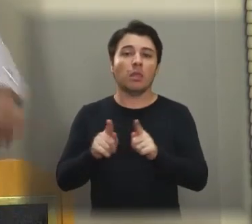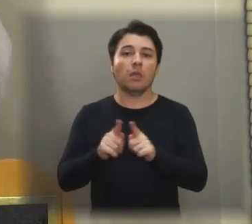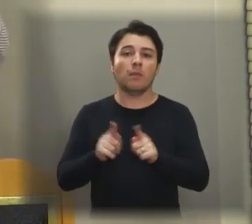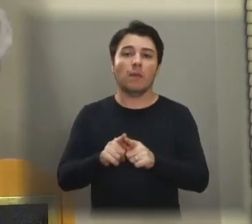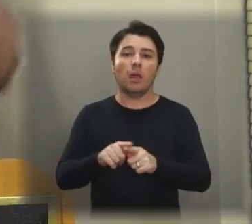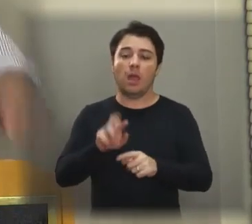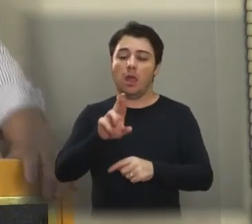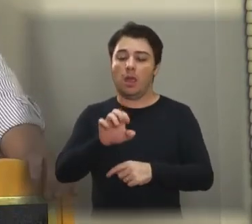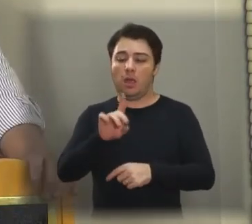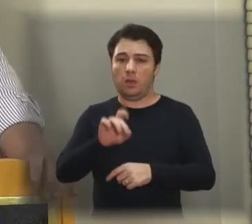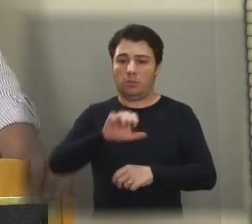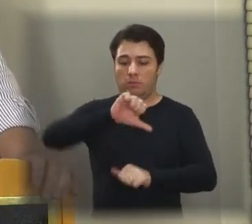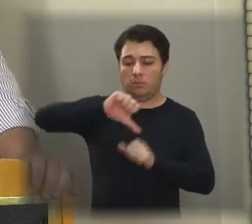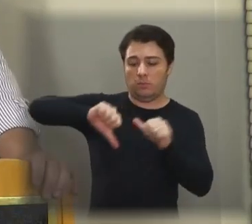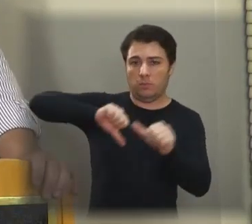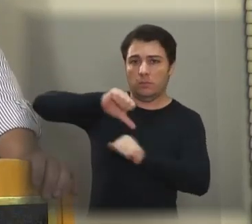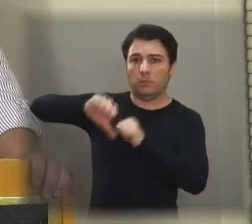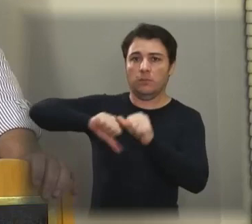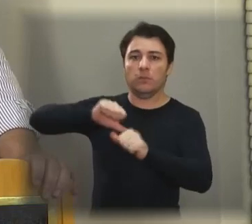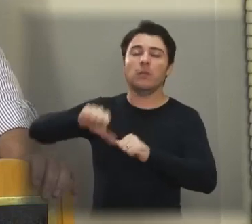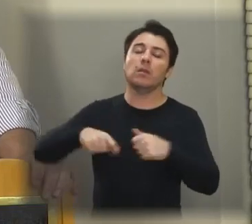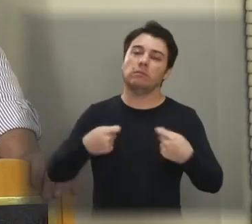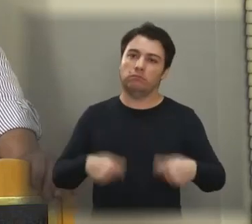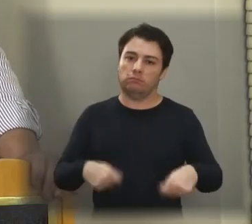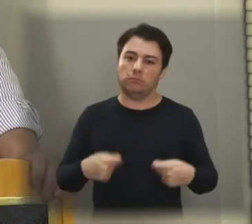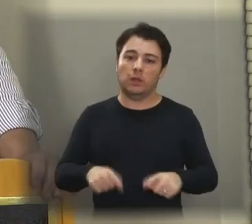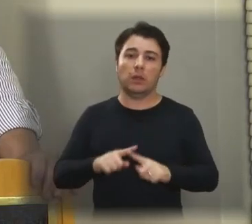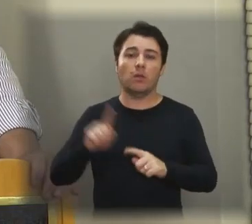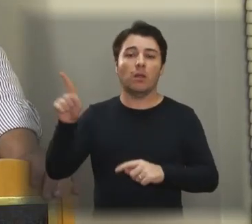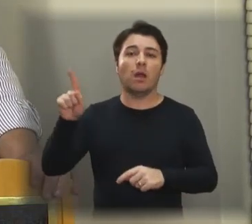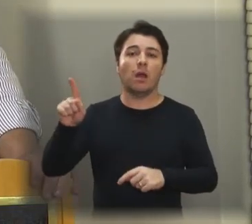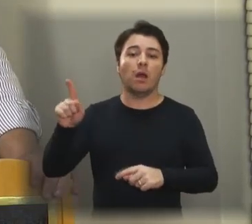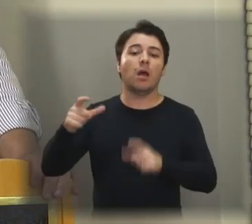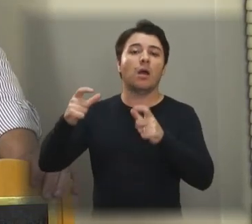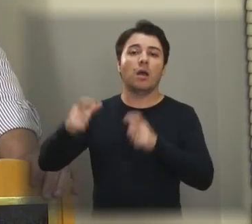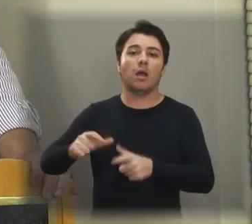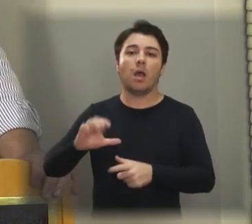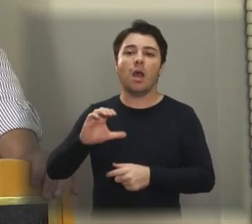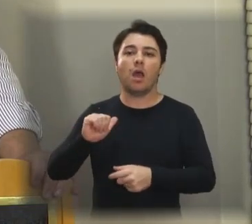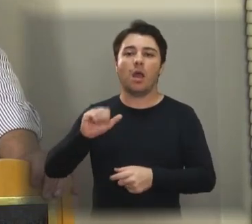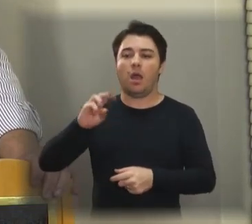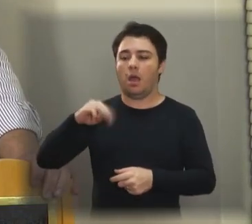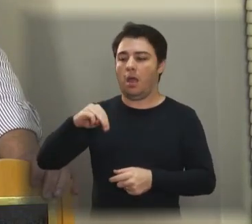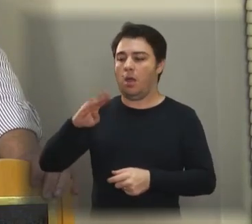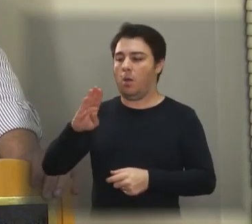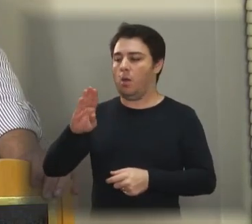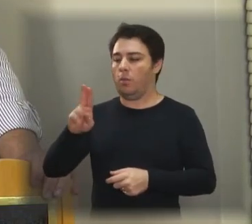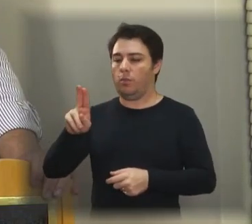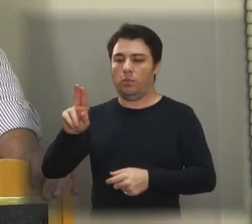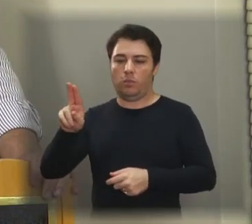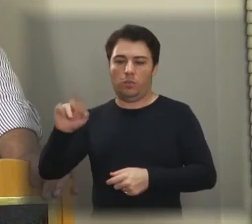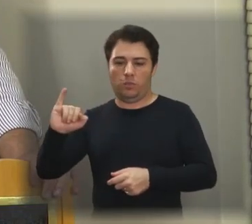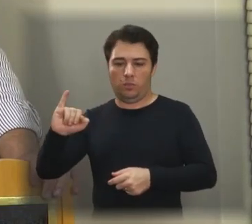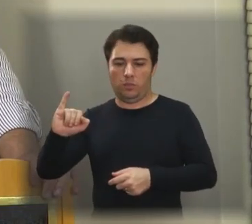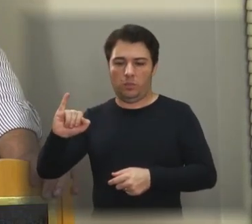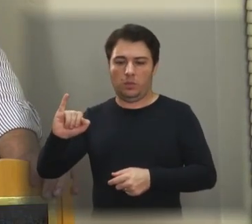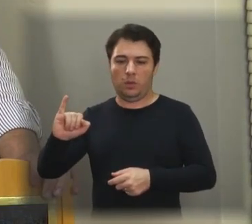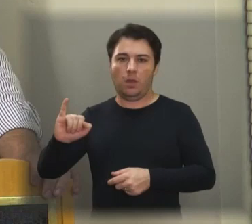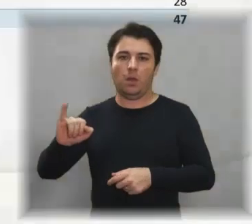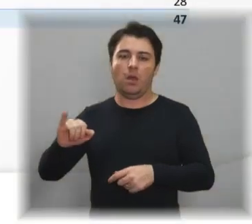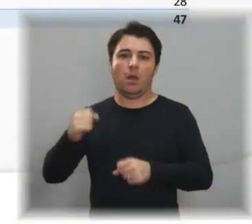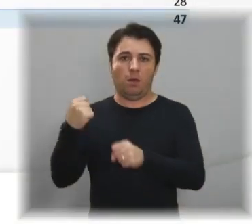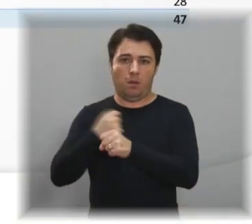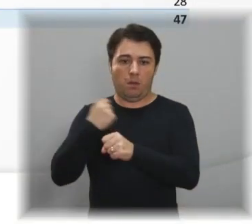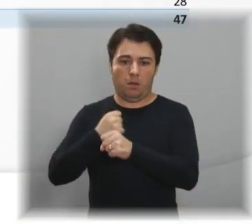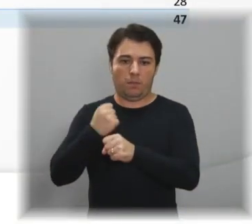na rede para poder fazer a transferência então a gente vê que ali na região do Cambuí nós tivemos 8:00 nele